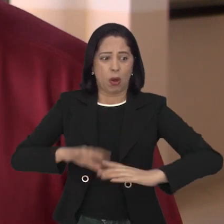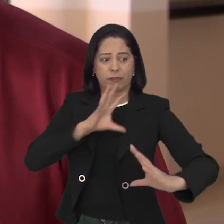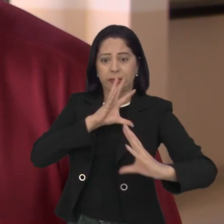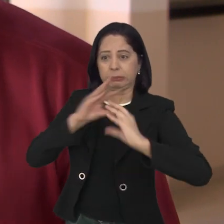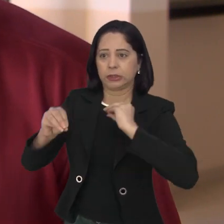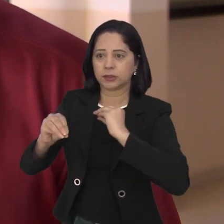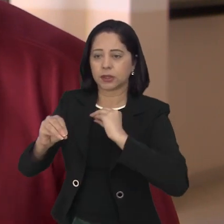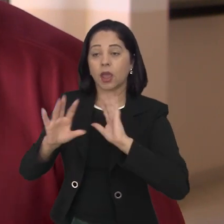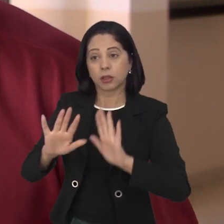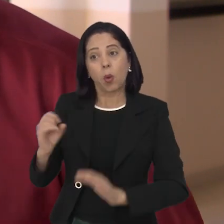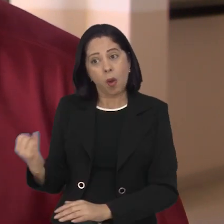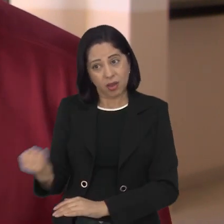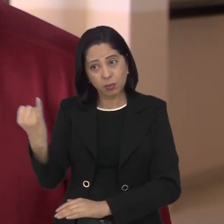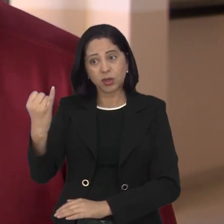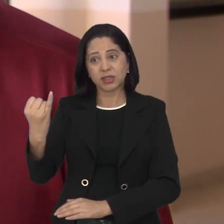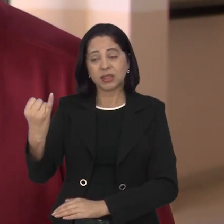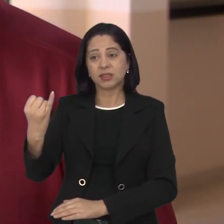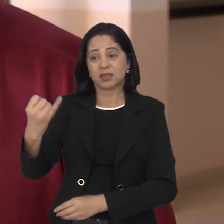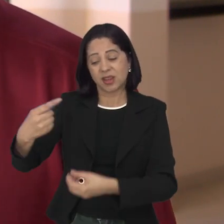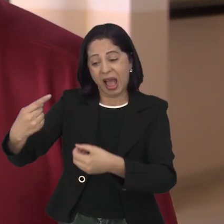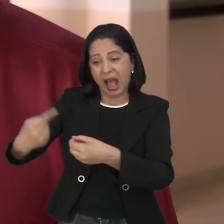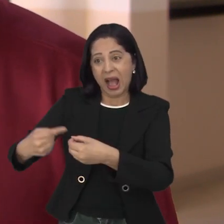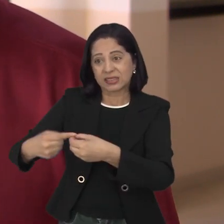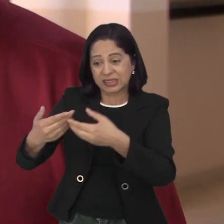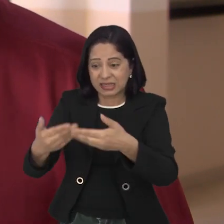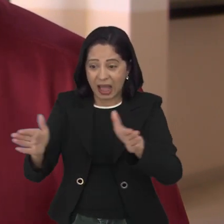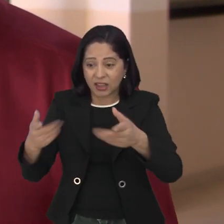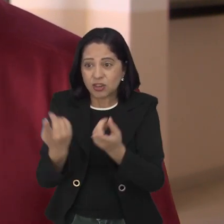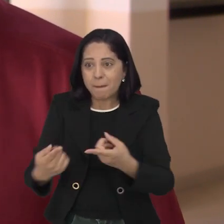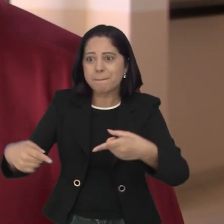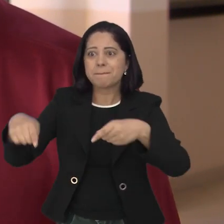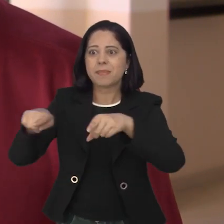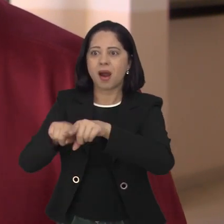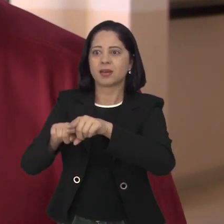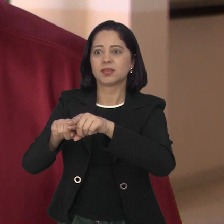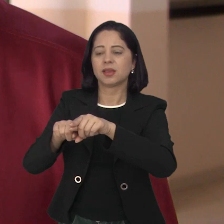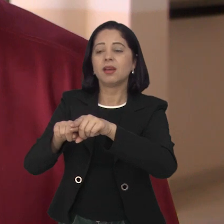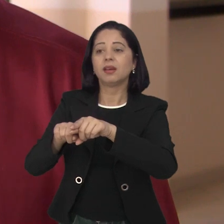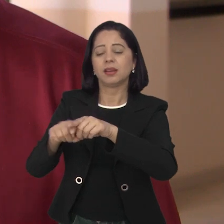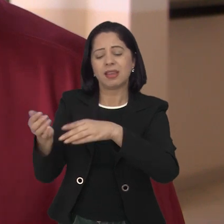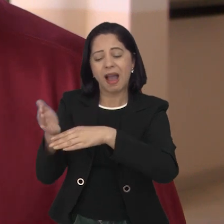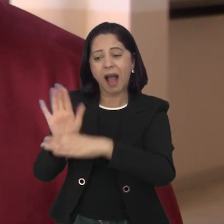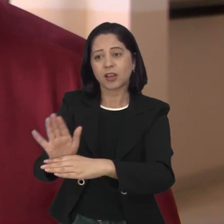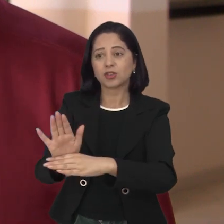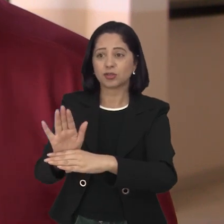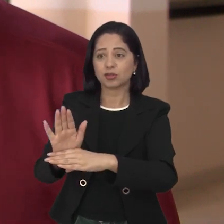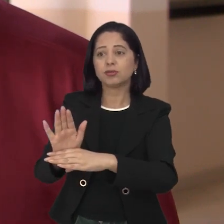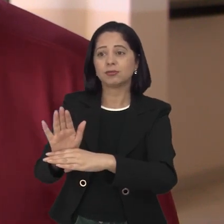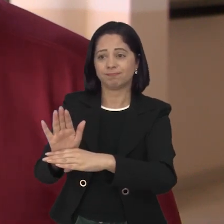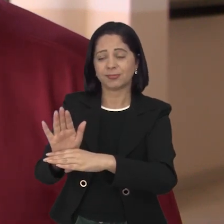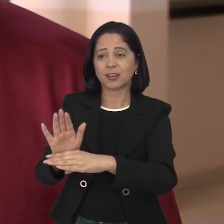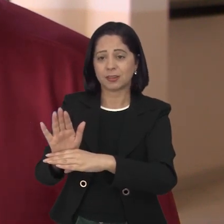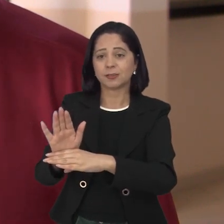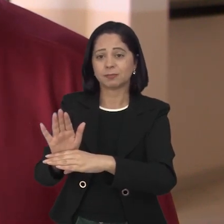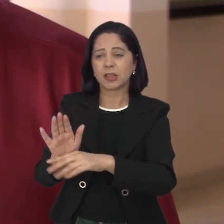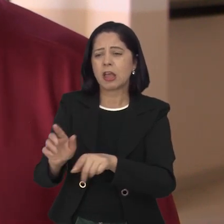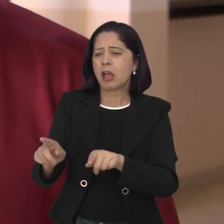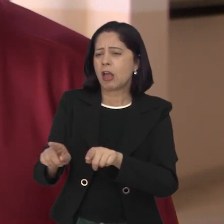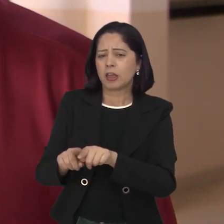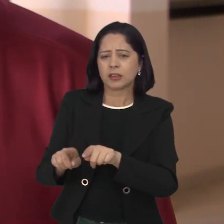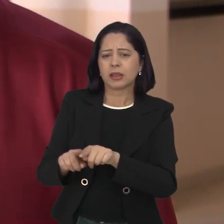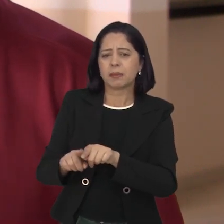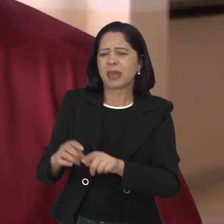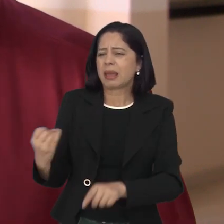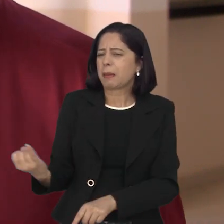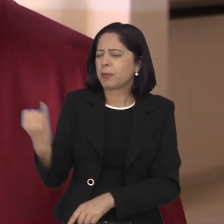importante quando a cidade se abre também a ser parceiro a ser uma comunidade irmã eh